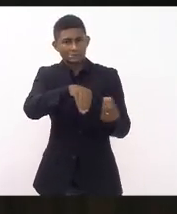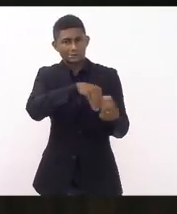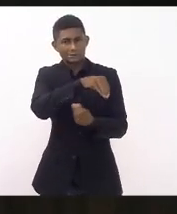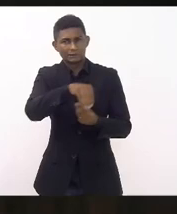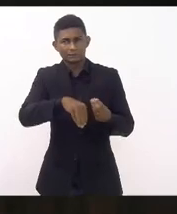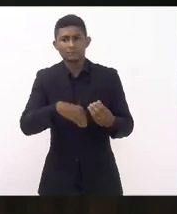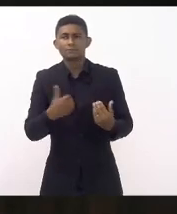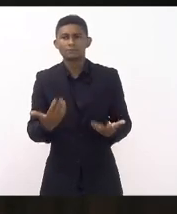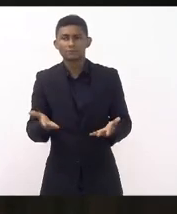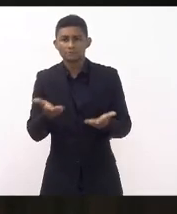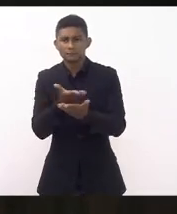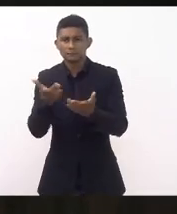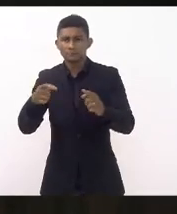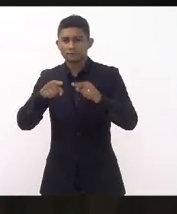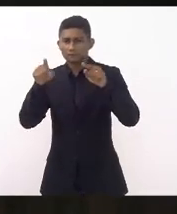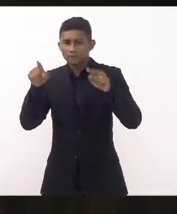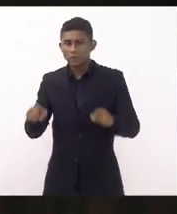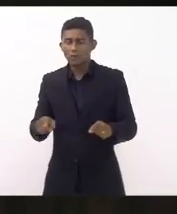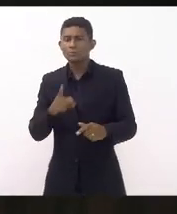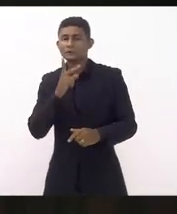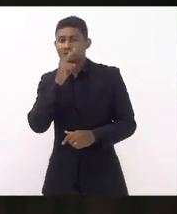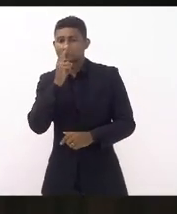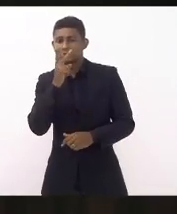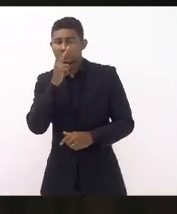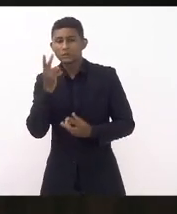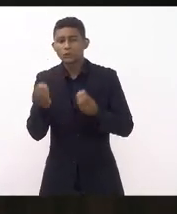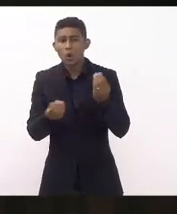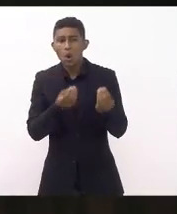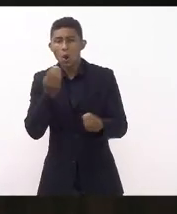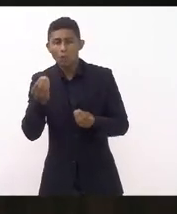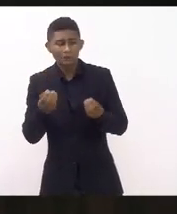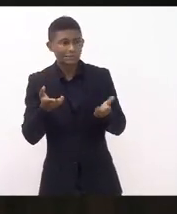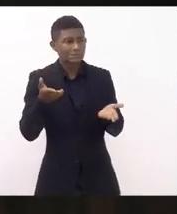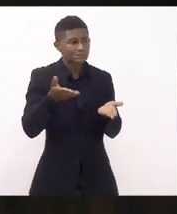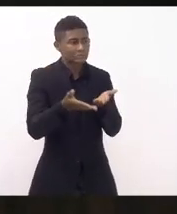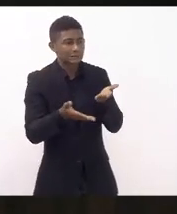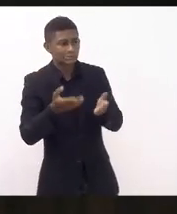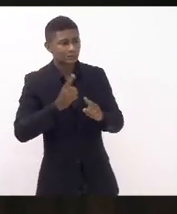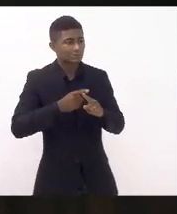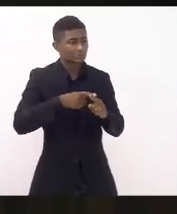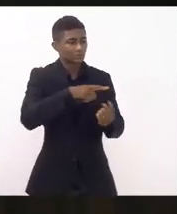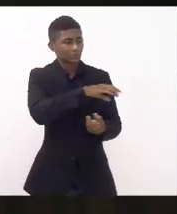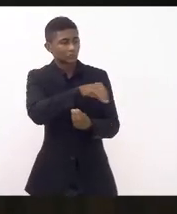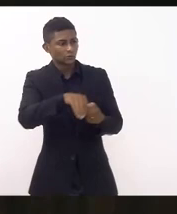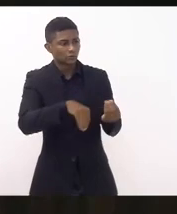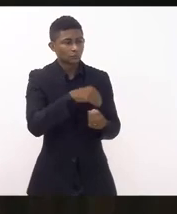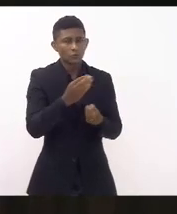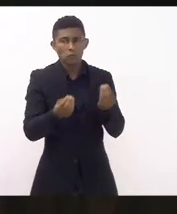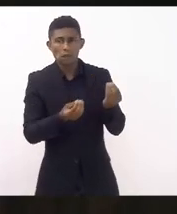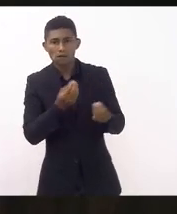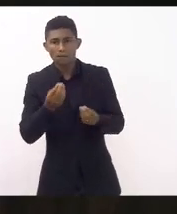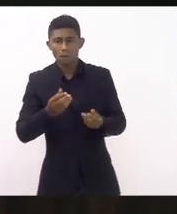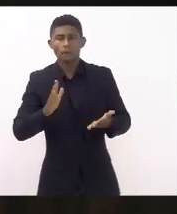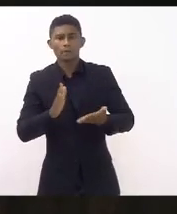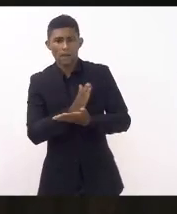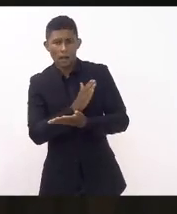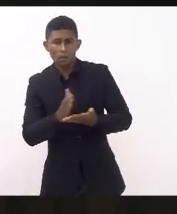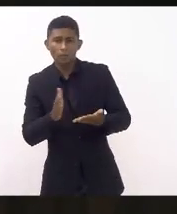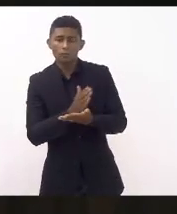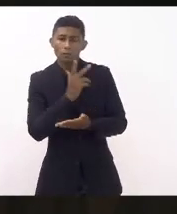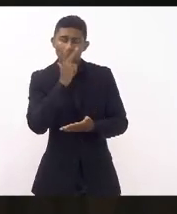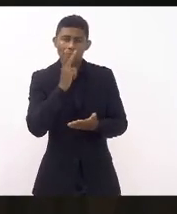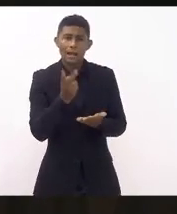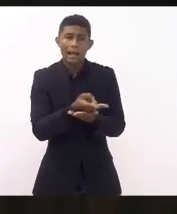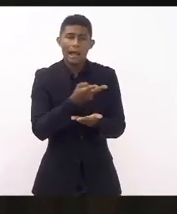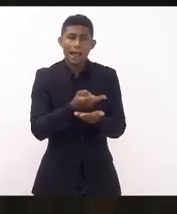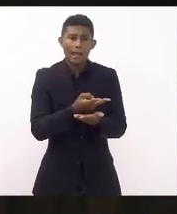servidores ficam muito travados com relação a como tratar, porque são todos misturados. Aqueles que cometem pequenos delitos e